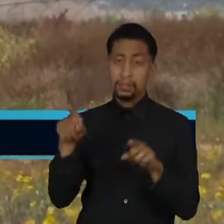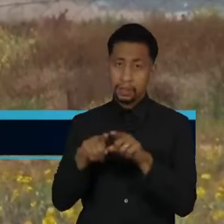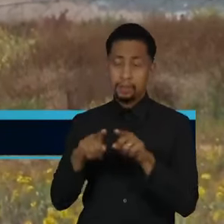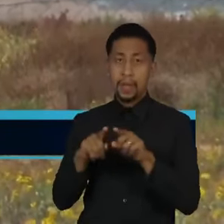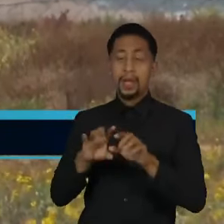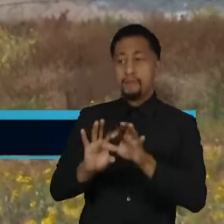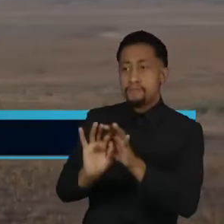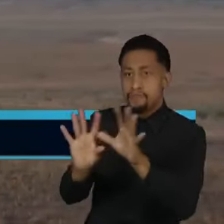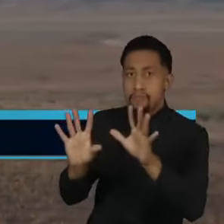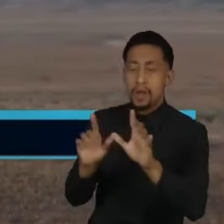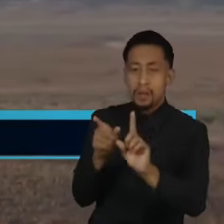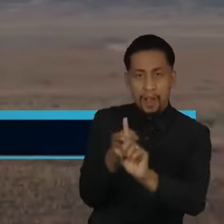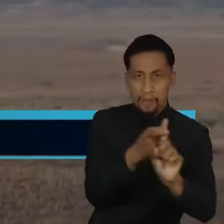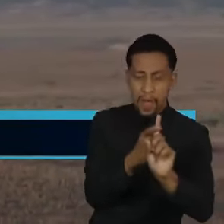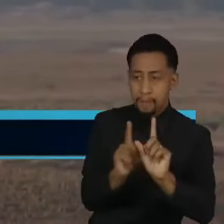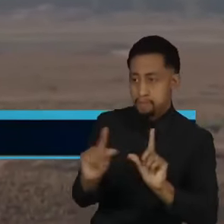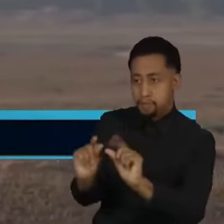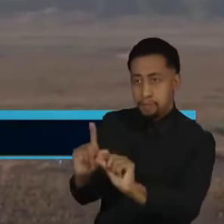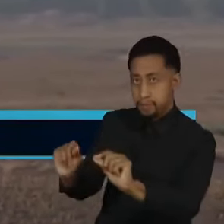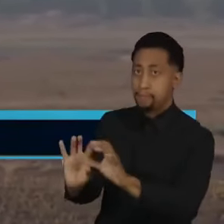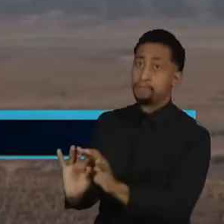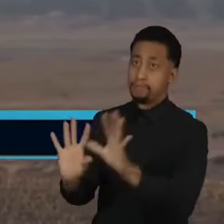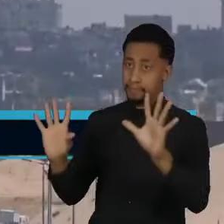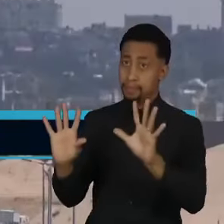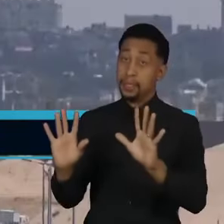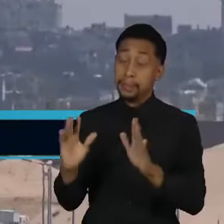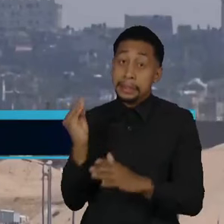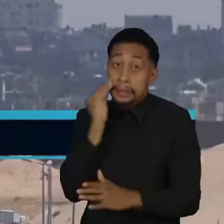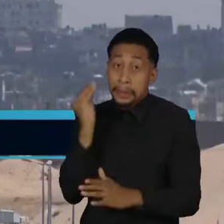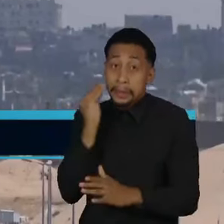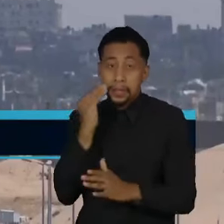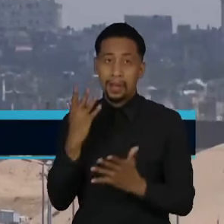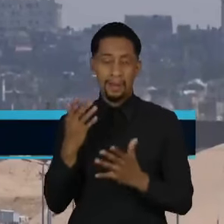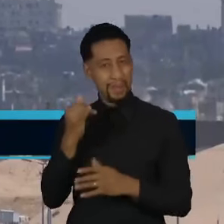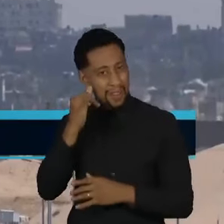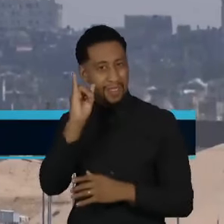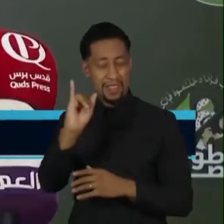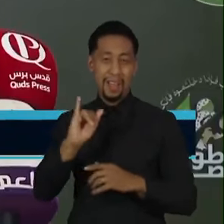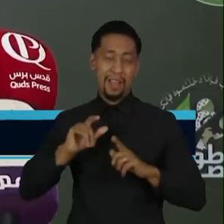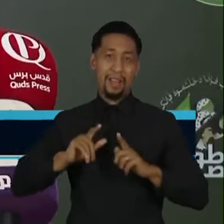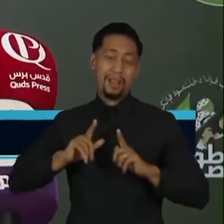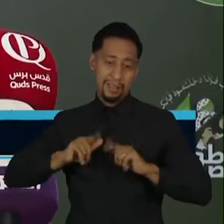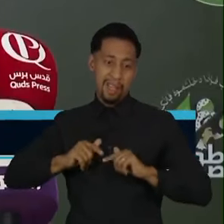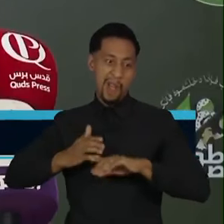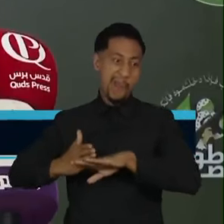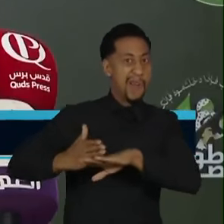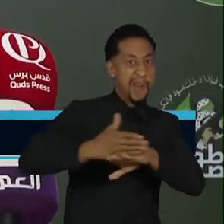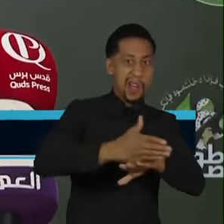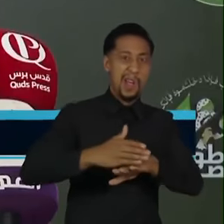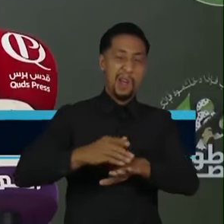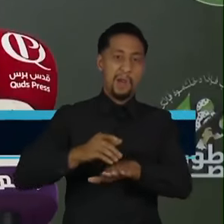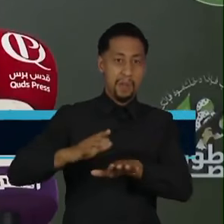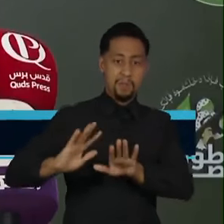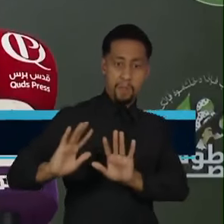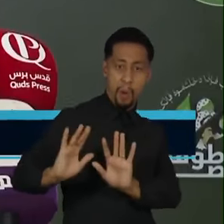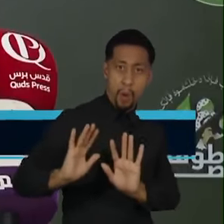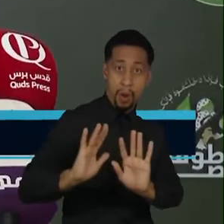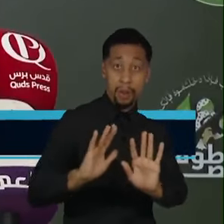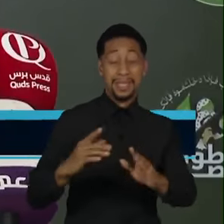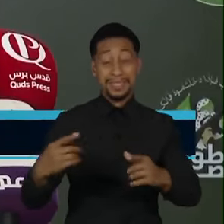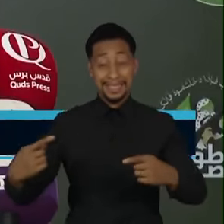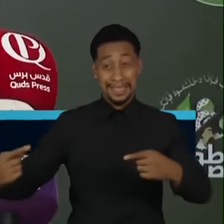pelo grupo extremista pretendia atrasar a ação das forças israelenses. Mesmo assim, delegações dos dois